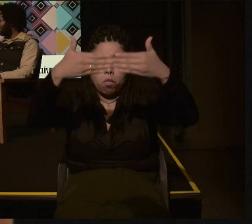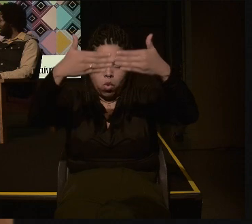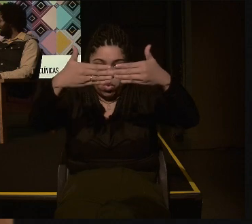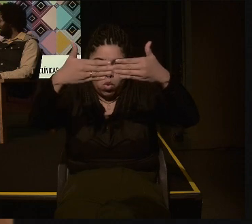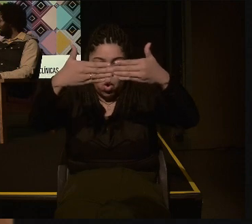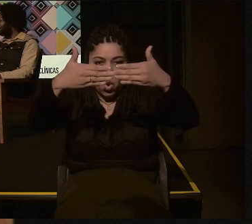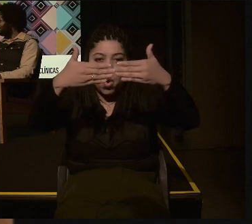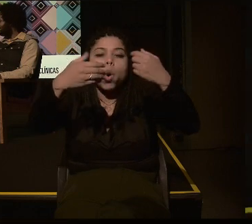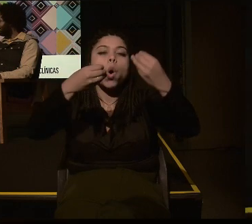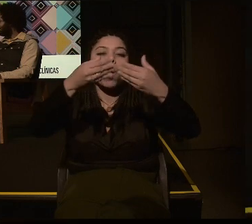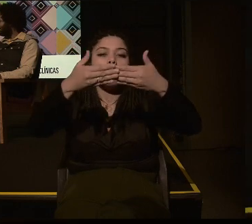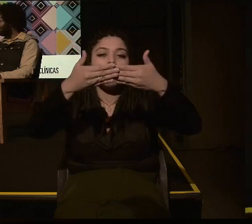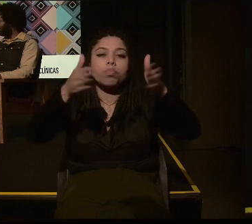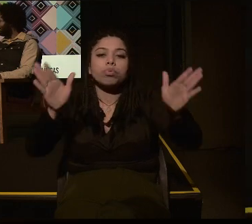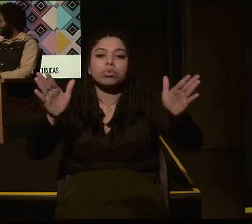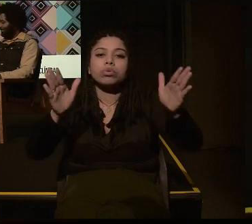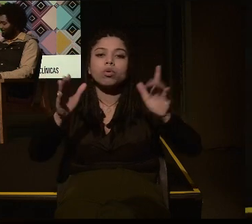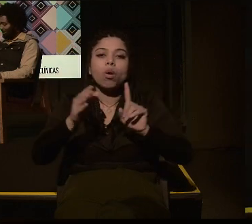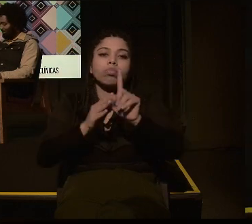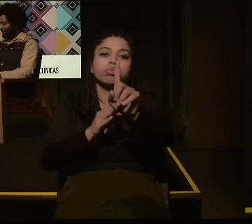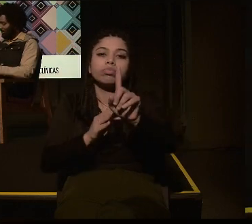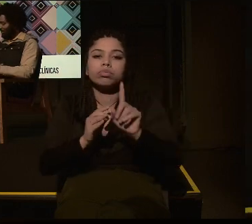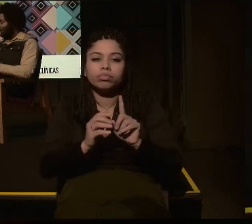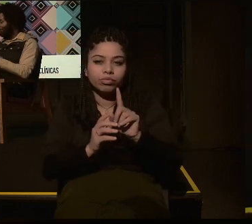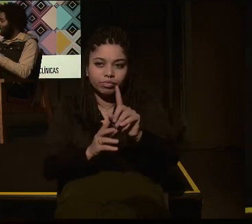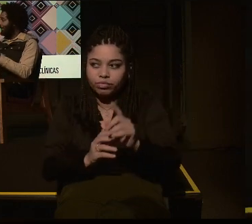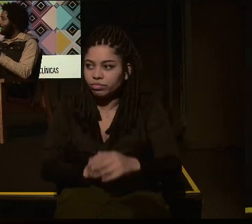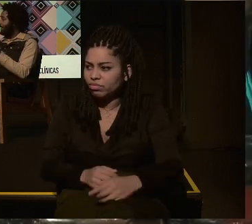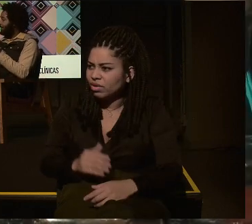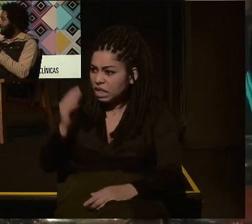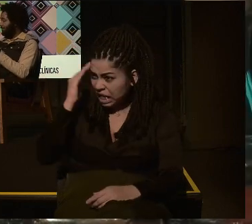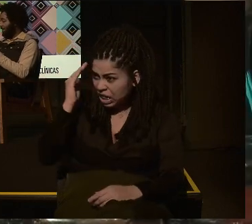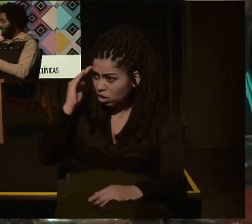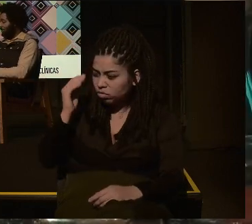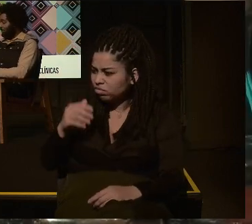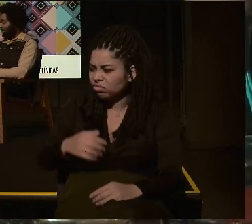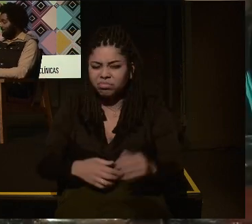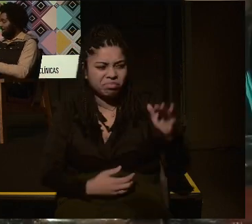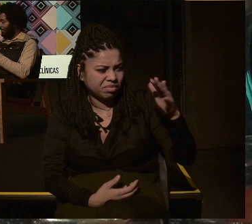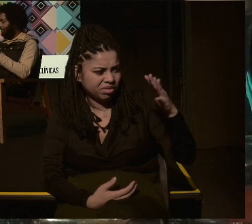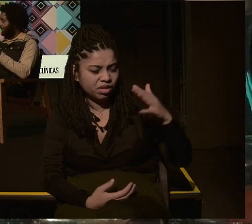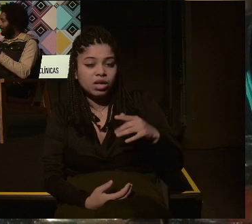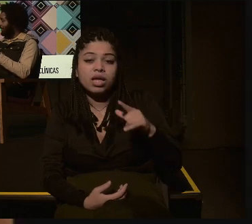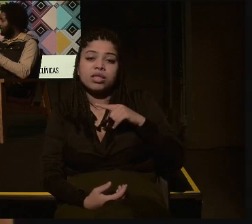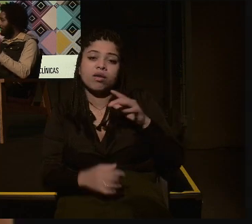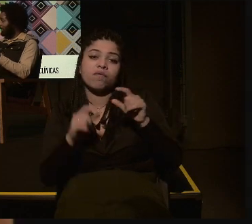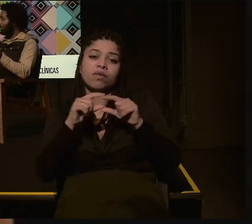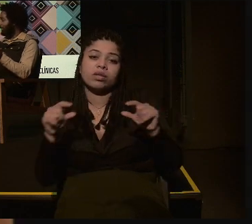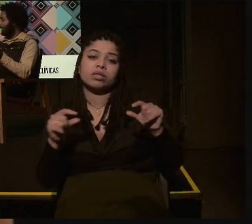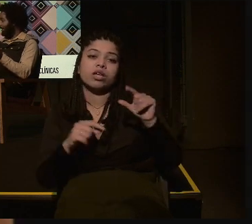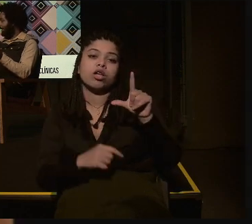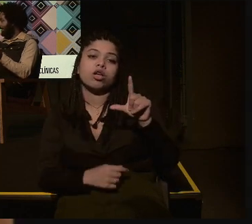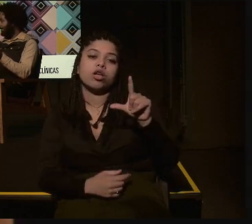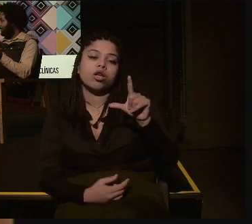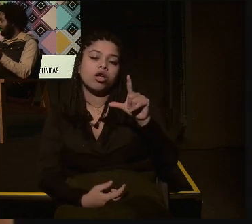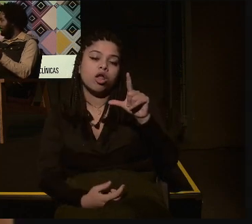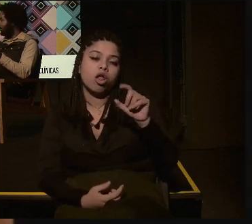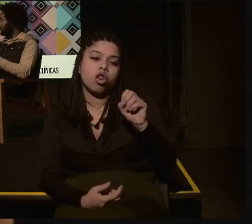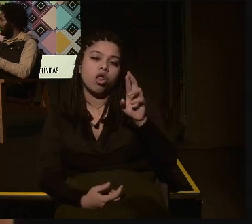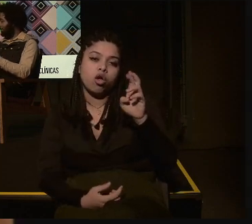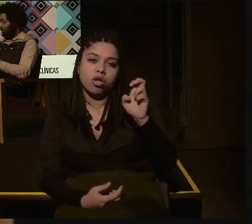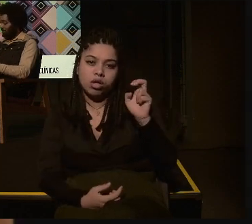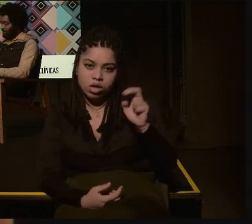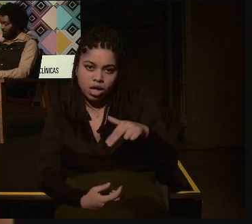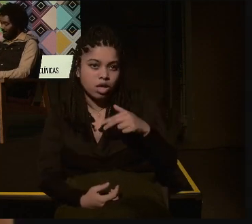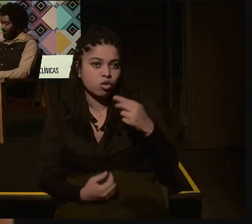Não sei se deu para entender. Mais ou menos. Tem uma frase da Audre Lorde que ela vai falando, né? Não dá para desmantelar a casa do